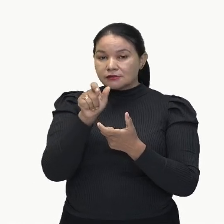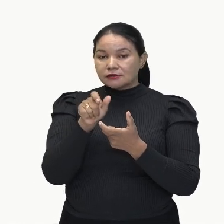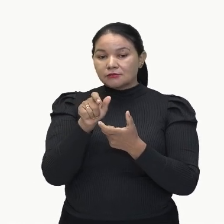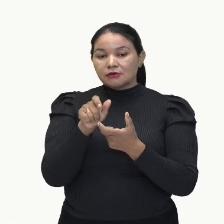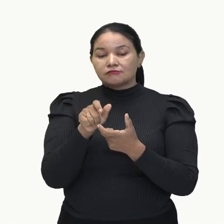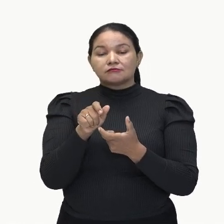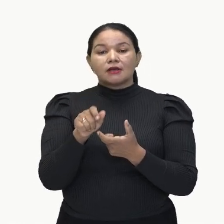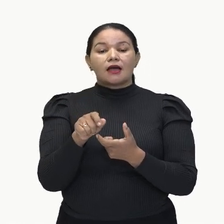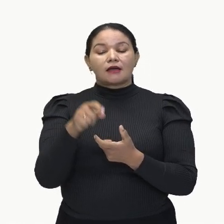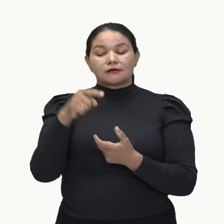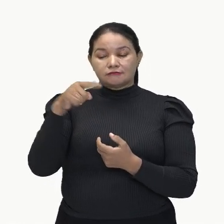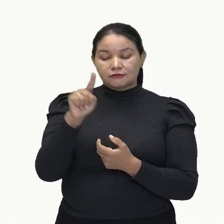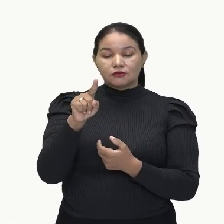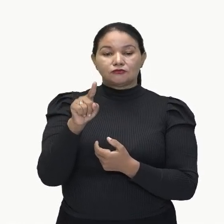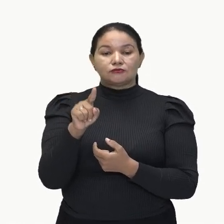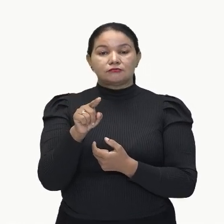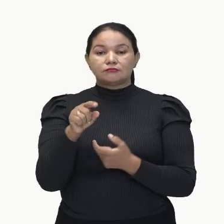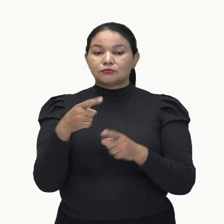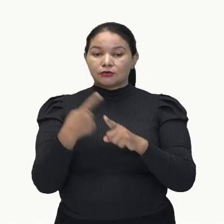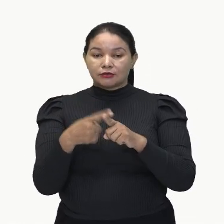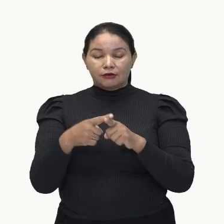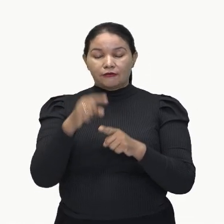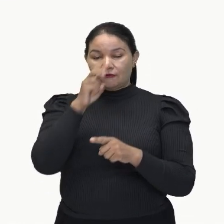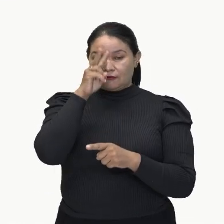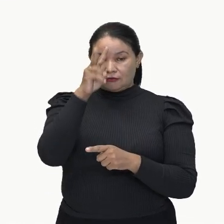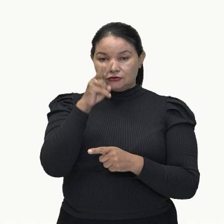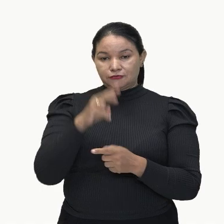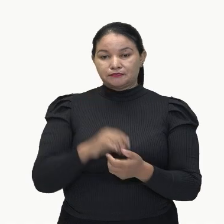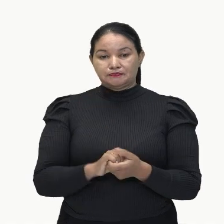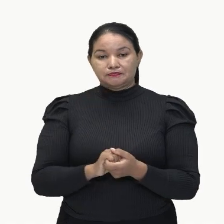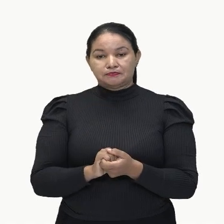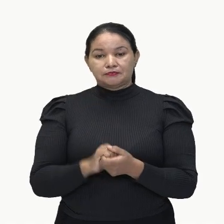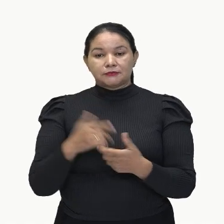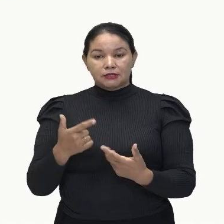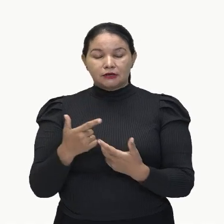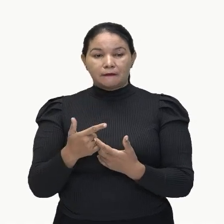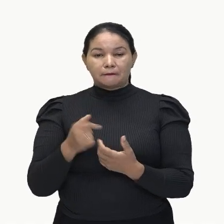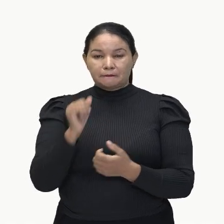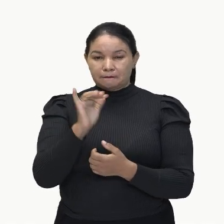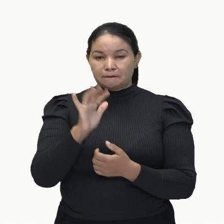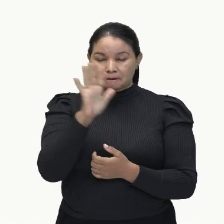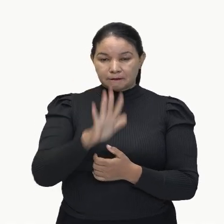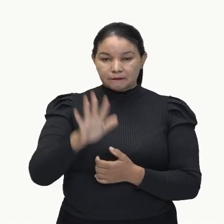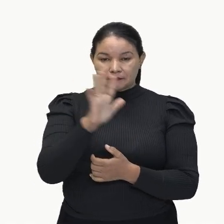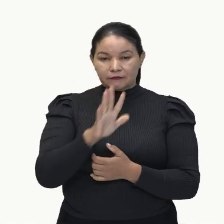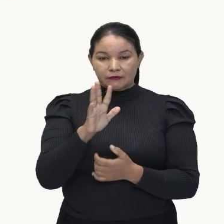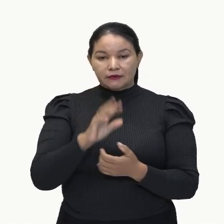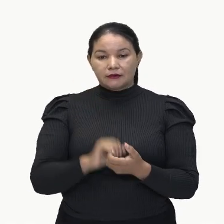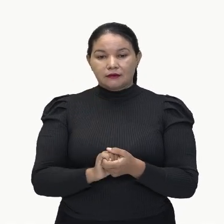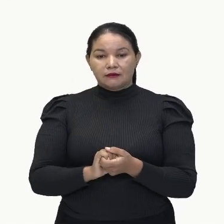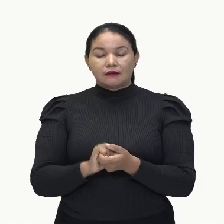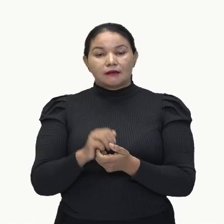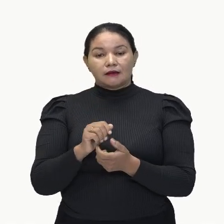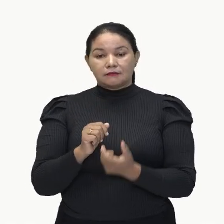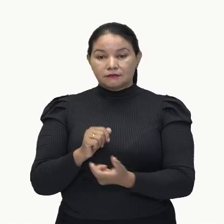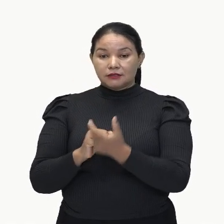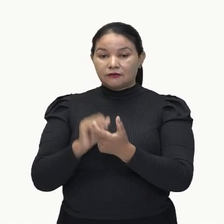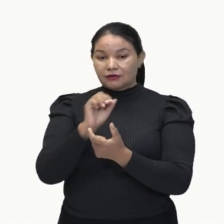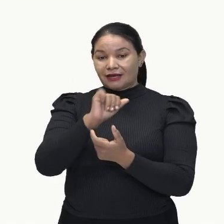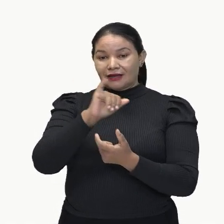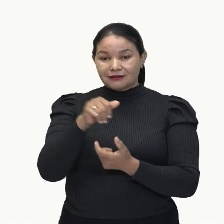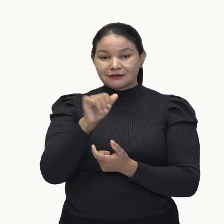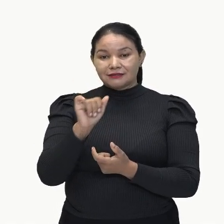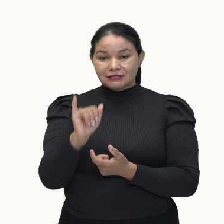recebem acento aqui na imagem nós temos a pimenta que no espanhol se diz a ok